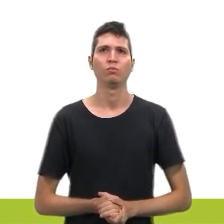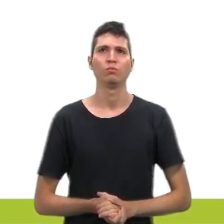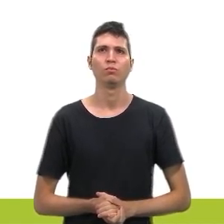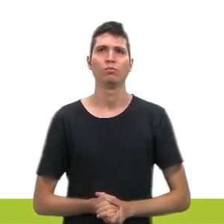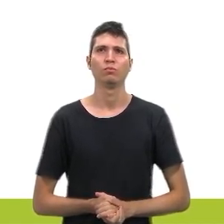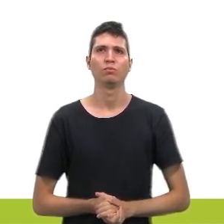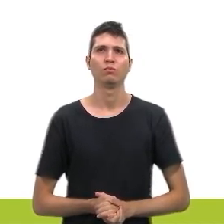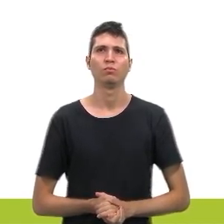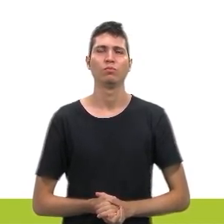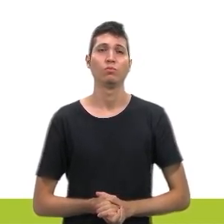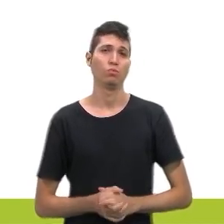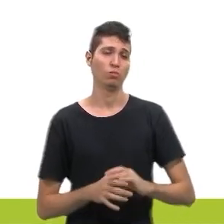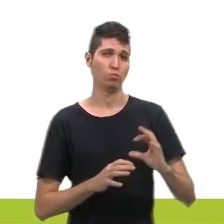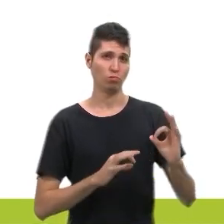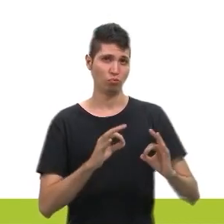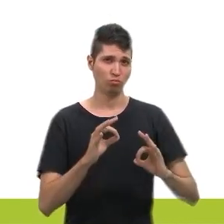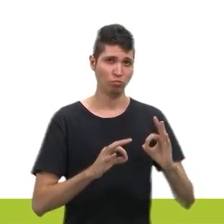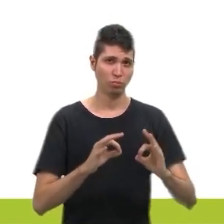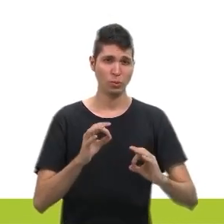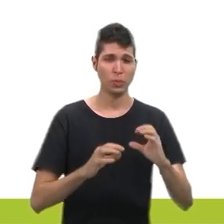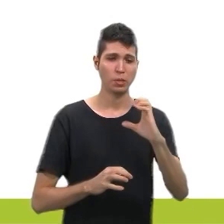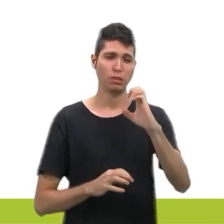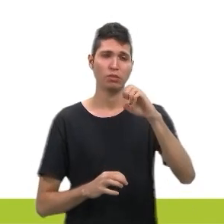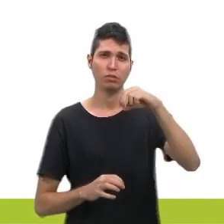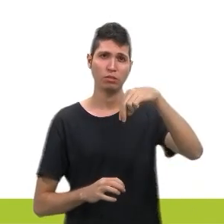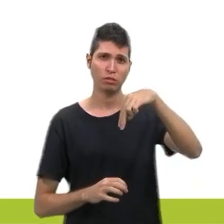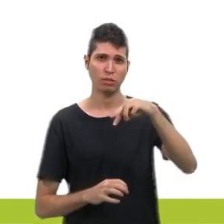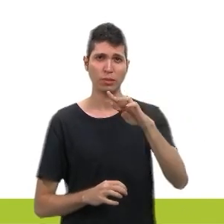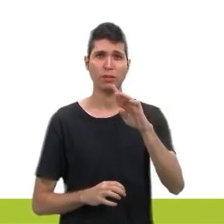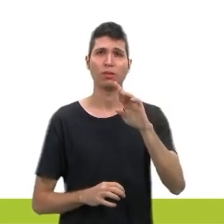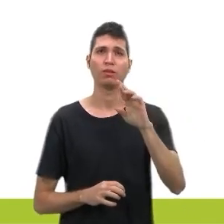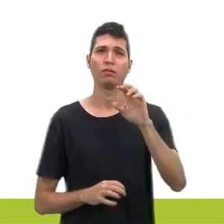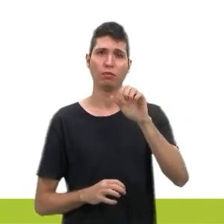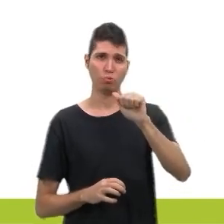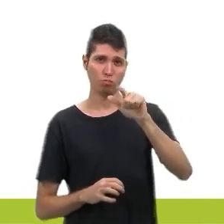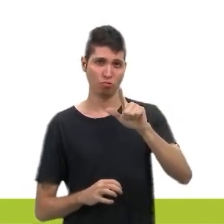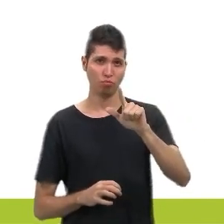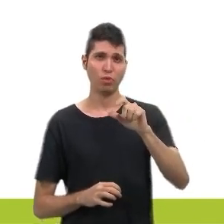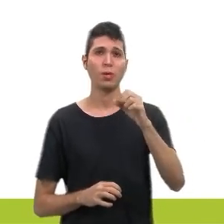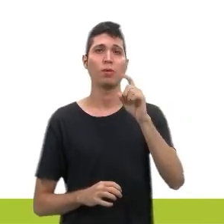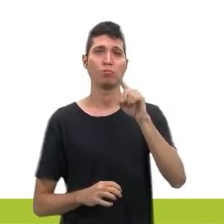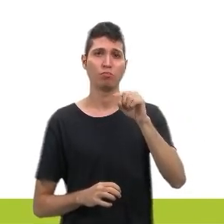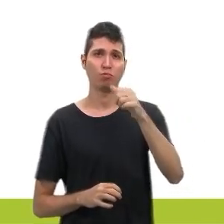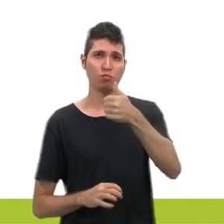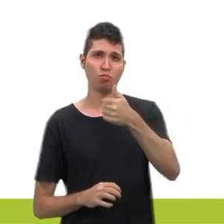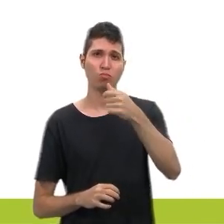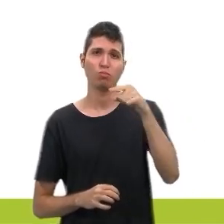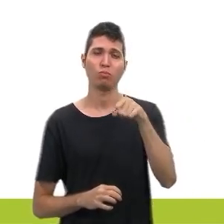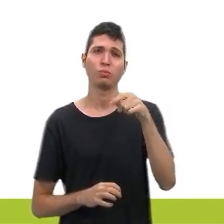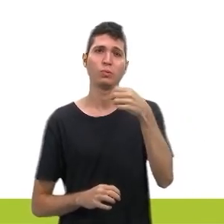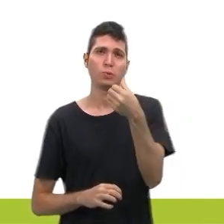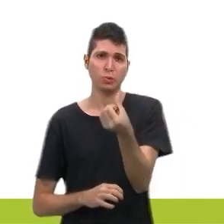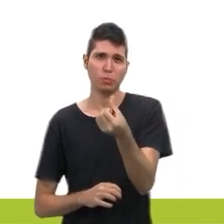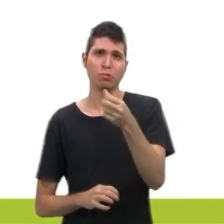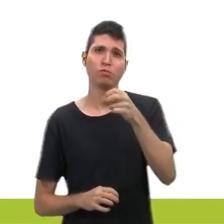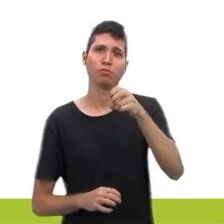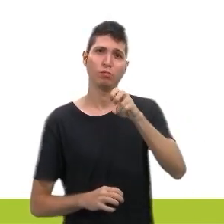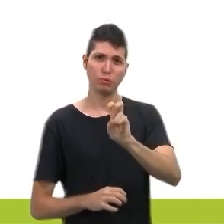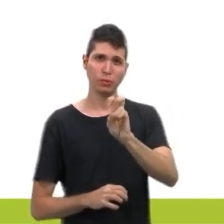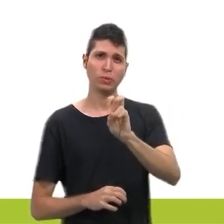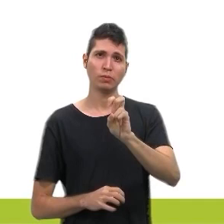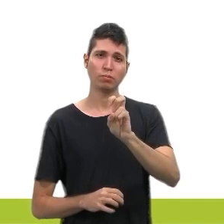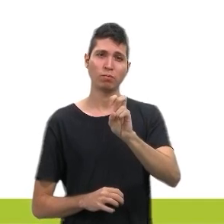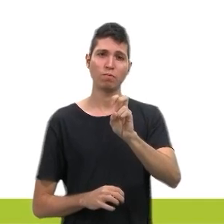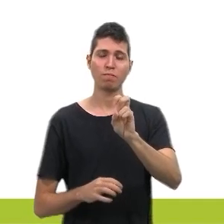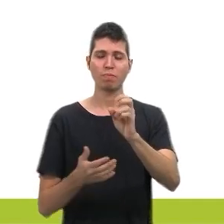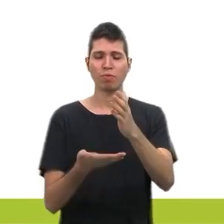Você consegue estabelecer que o termo central é 1,65. Olha aqui, ó. Você tem a metade para um lado e você tem